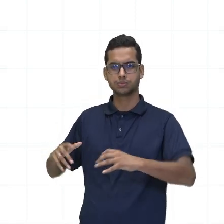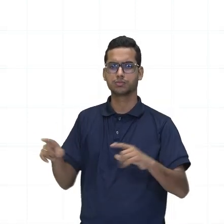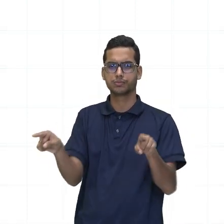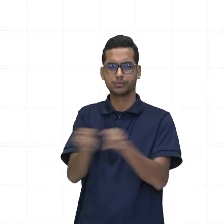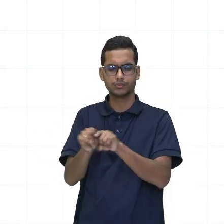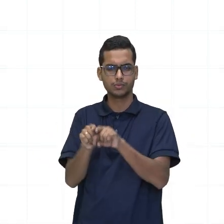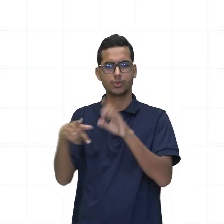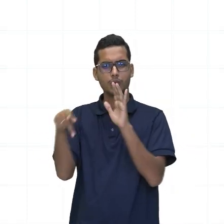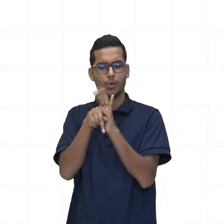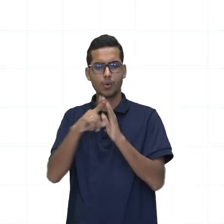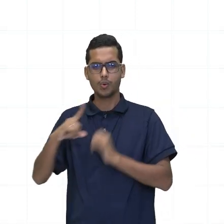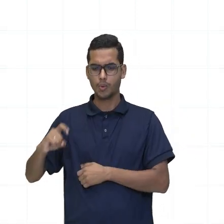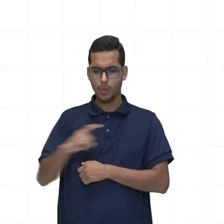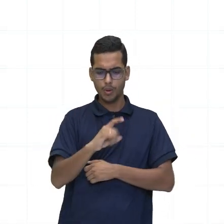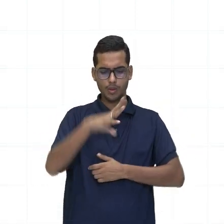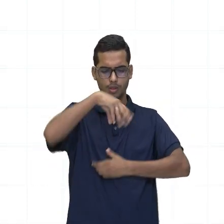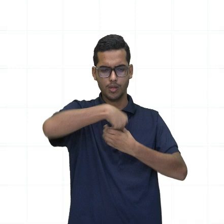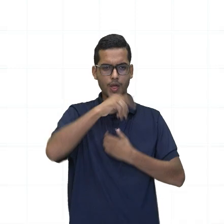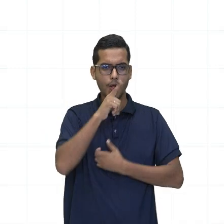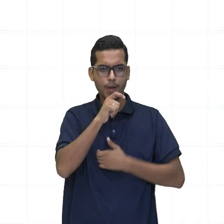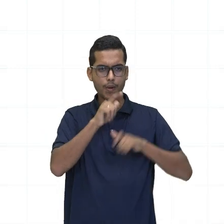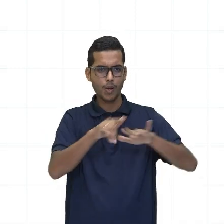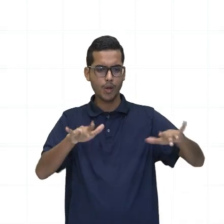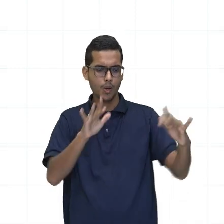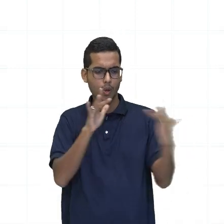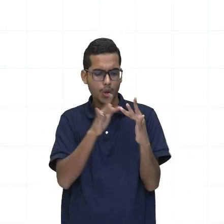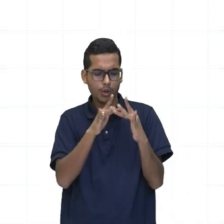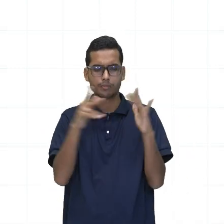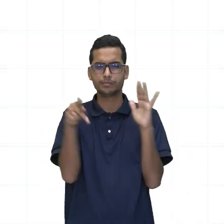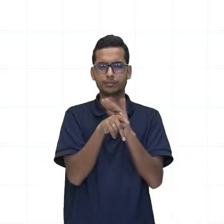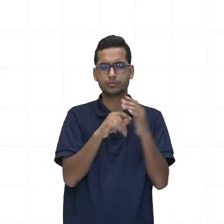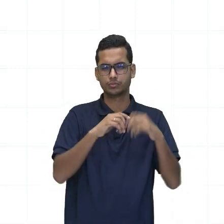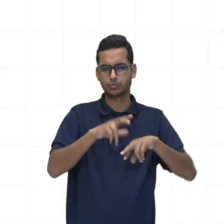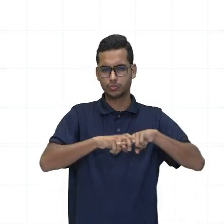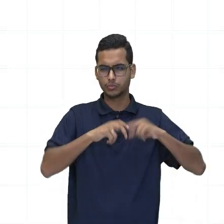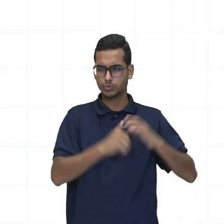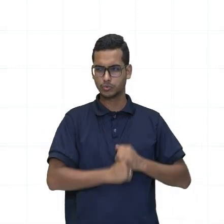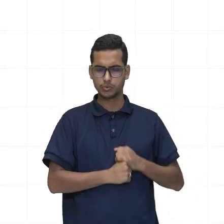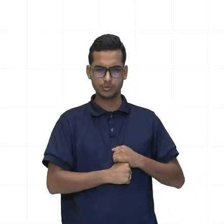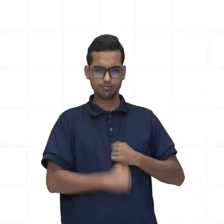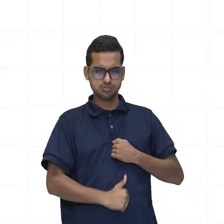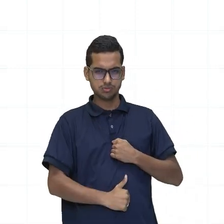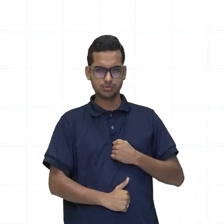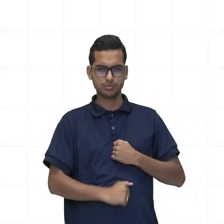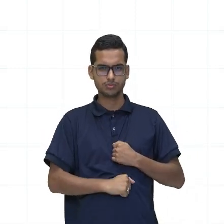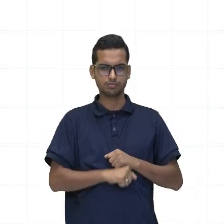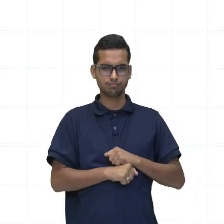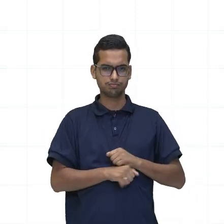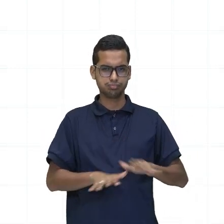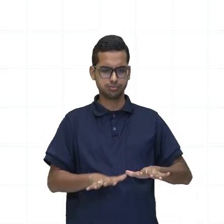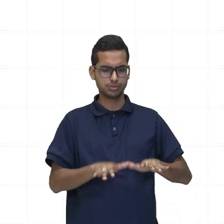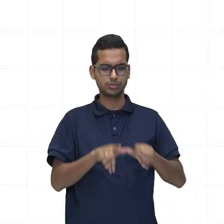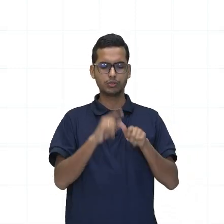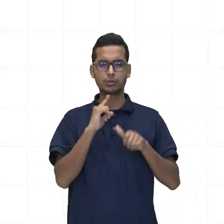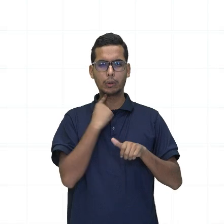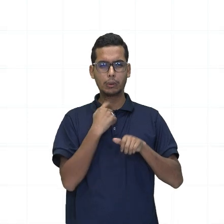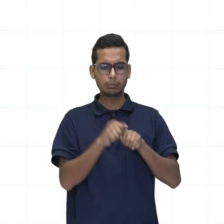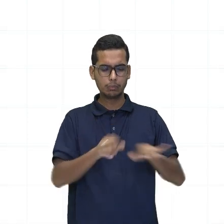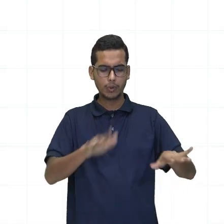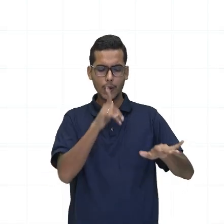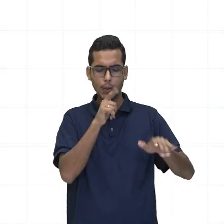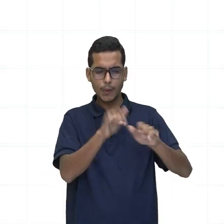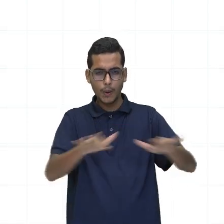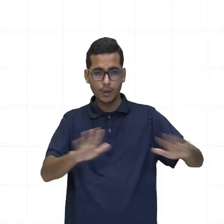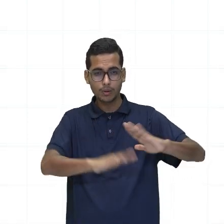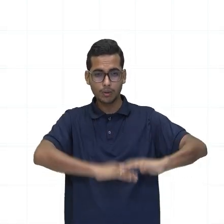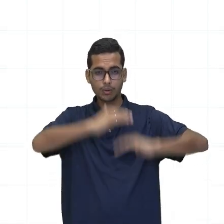verme dentro da água, através de fezes que podem cair, né, estarem contaminadas, aí ele se desenvolve